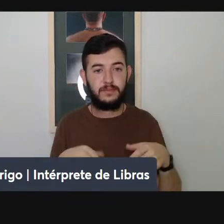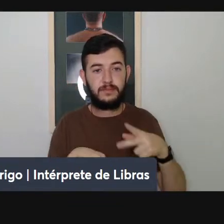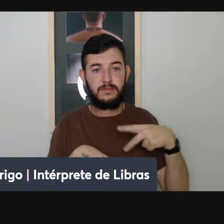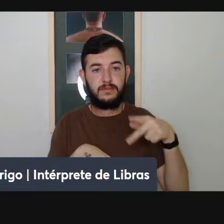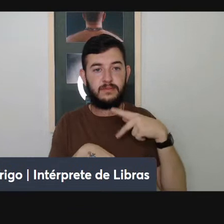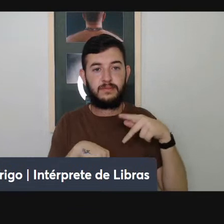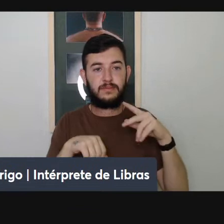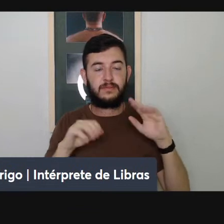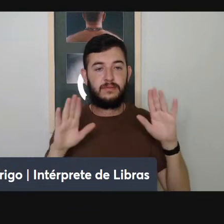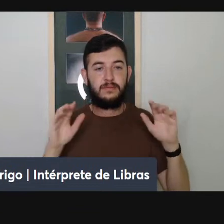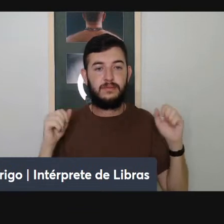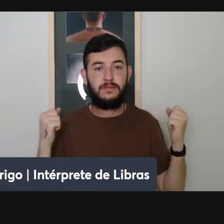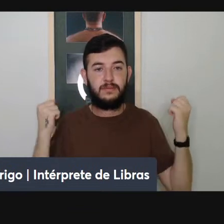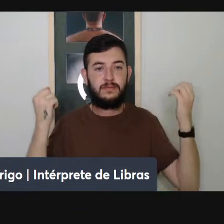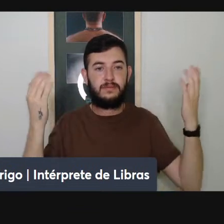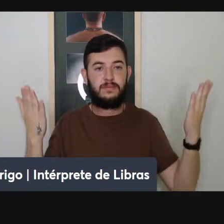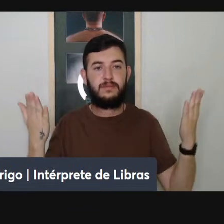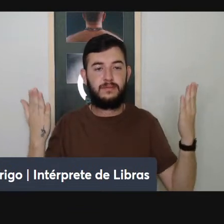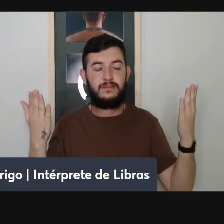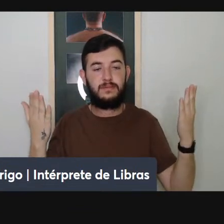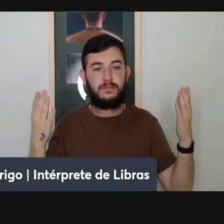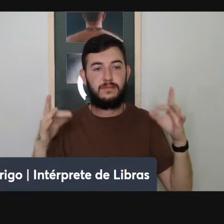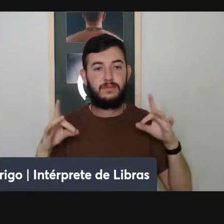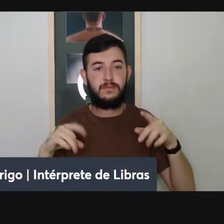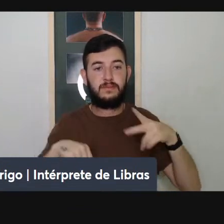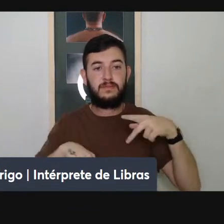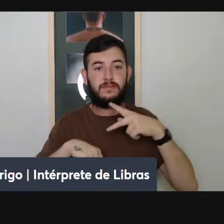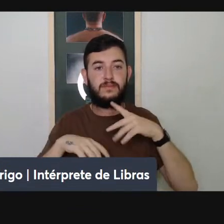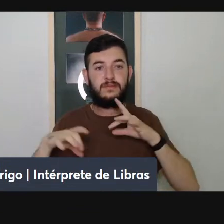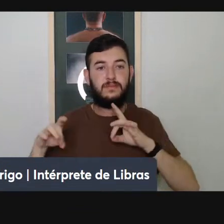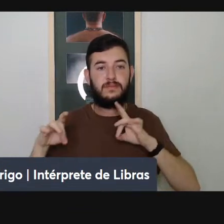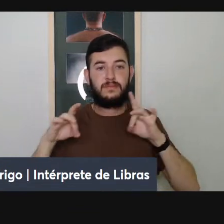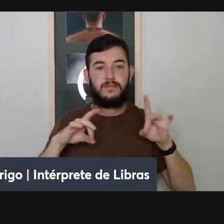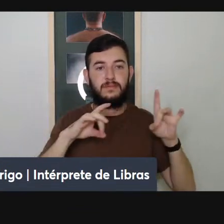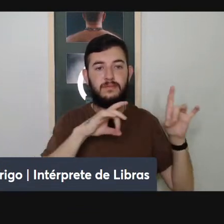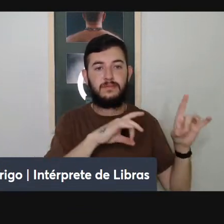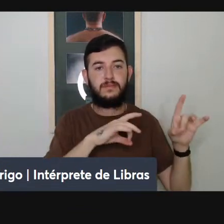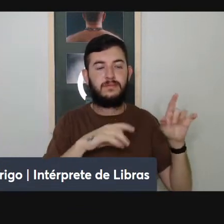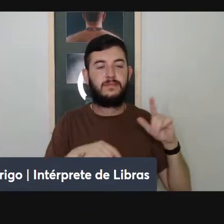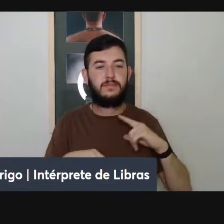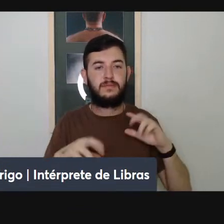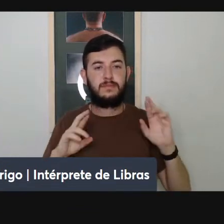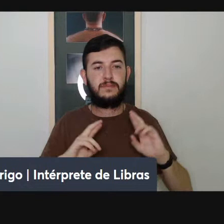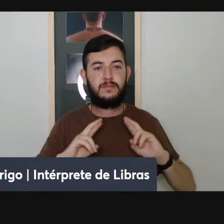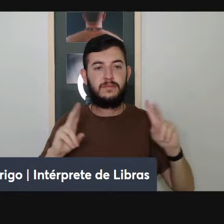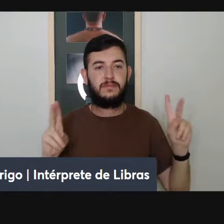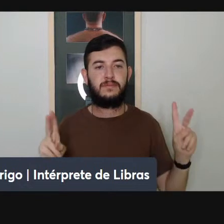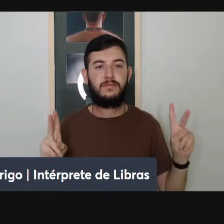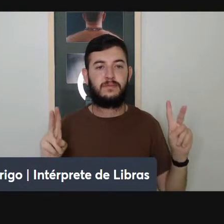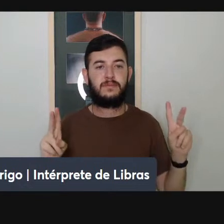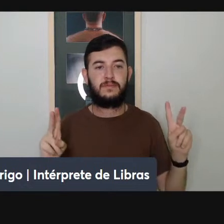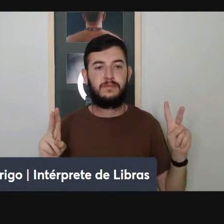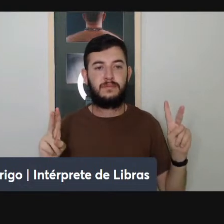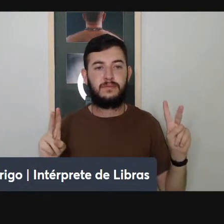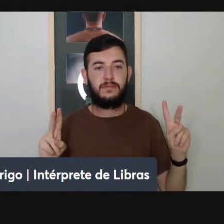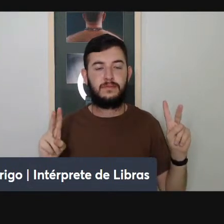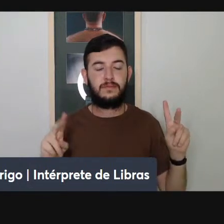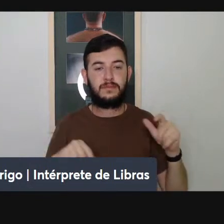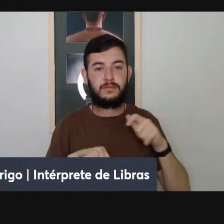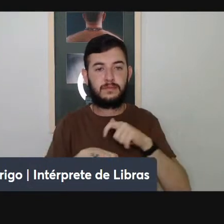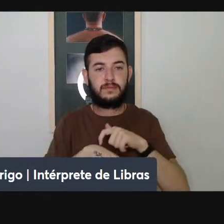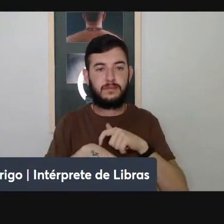estrangeira, da Austrália, né, que tem uma diferença enorme de fuso horário, como você bem já registrou, e